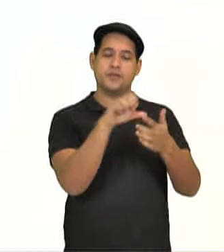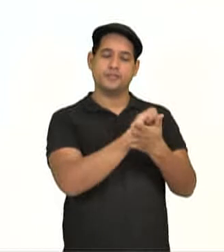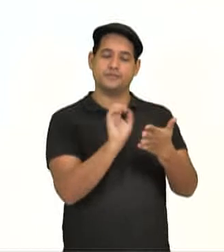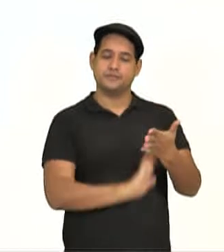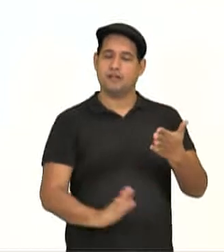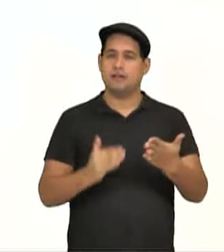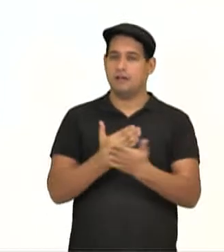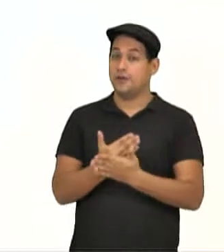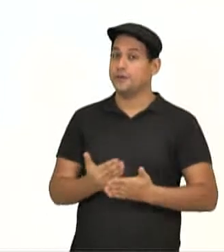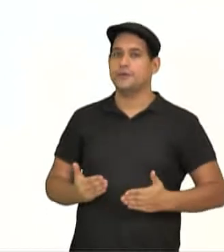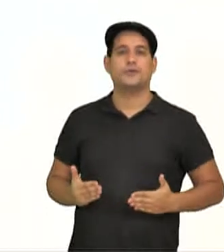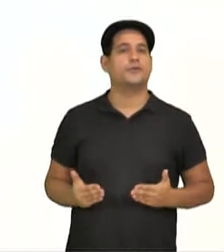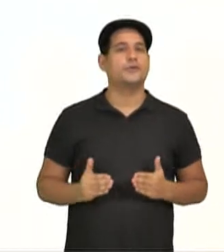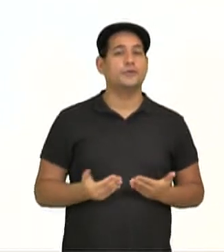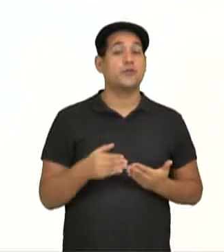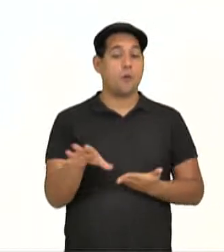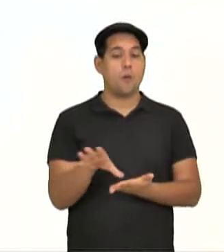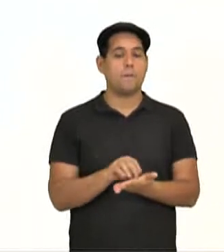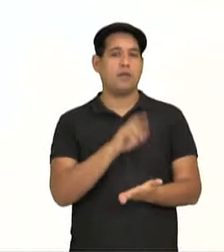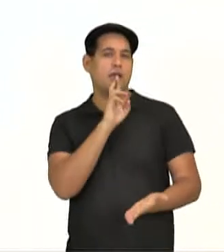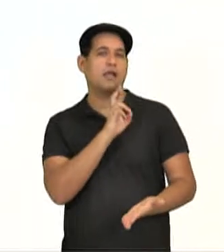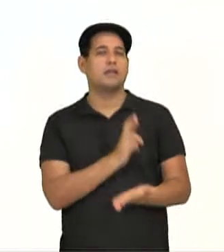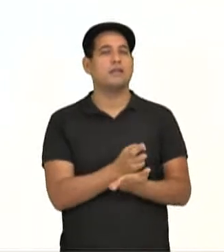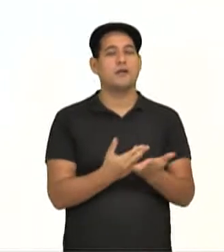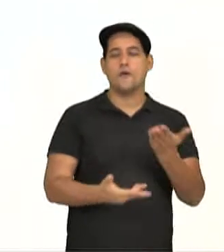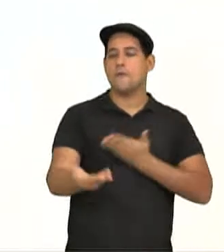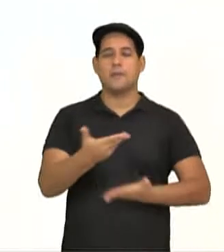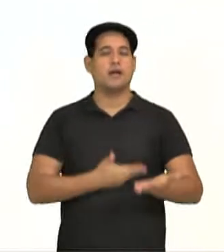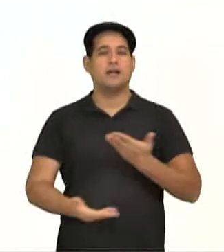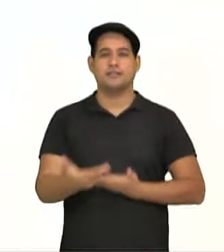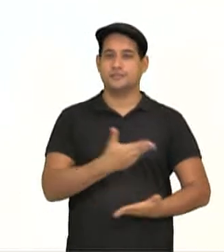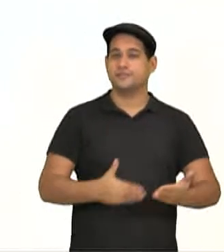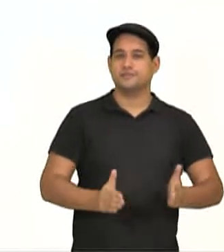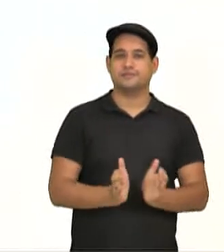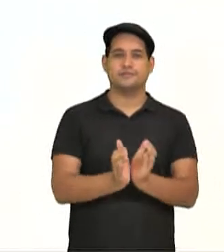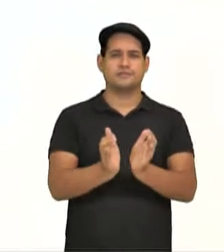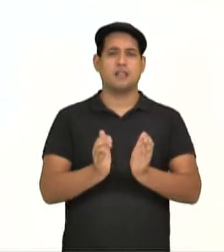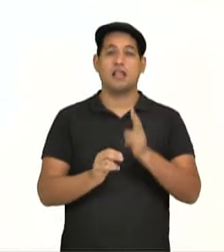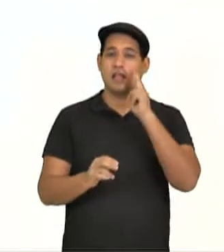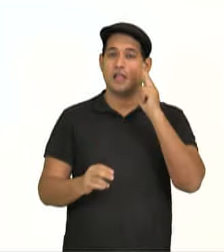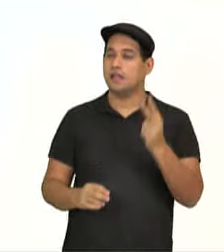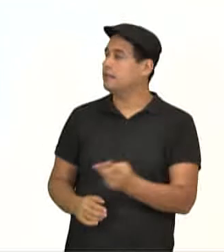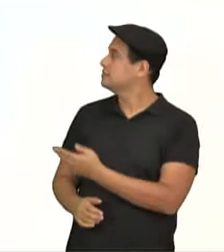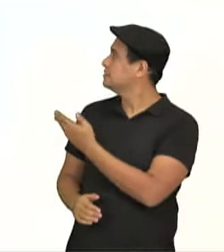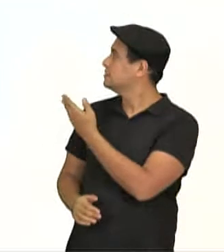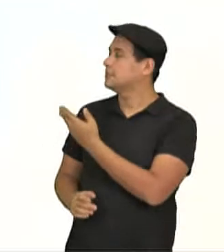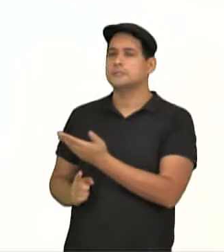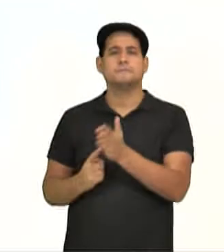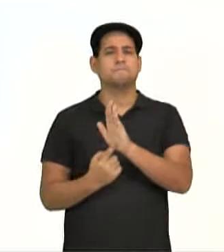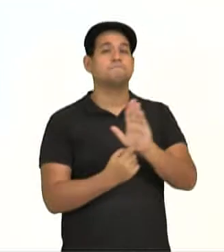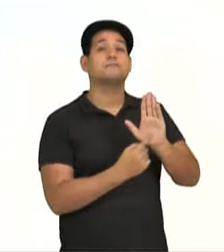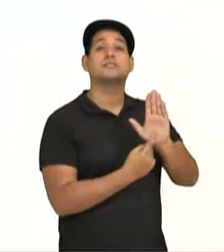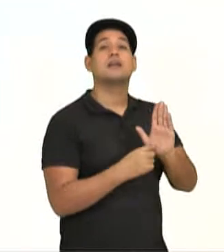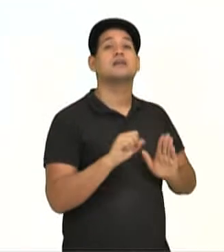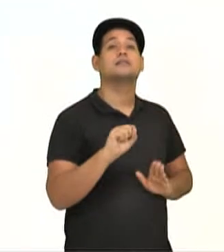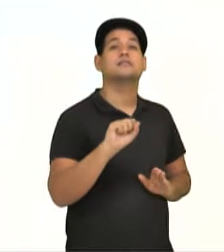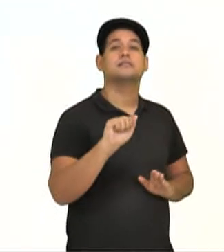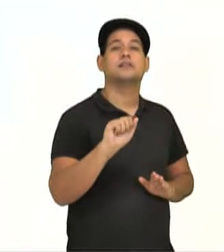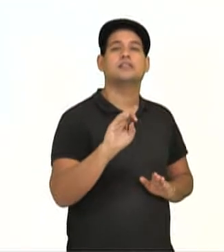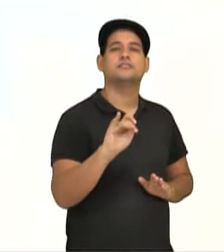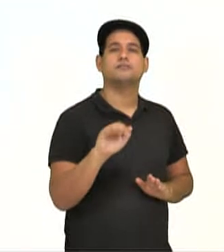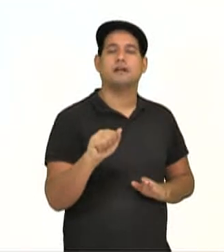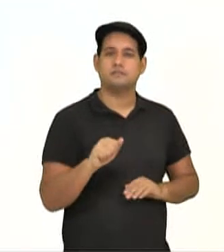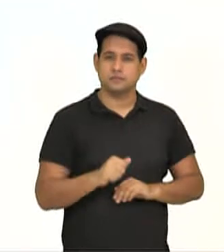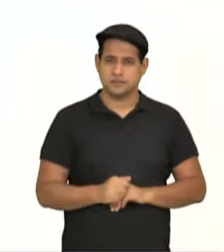da aula de hoje. Copie, responda e socialize com a turma. A imagem ao lado trata-se de uma sátira do Pacto de Não